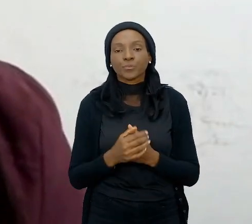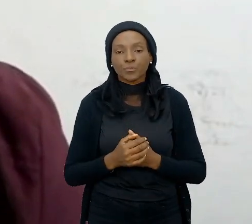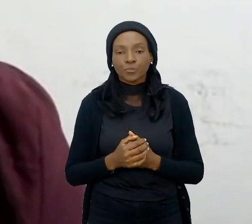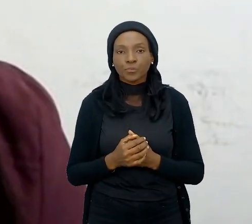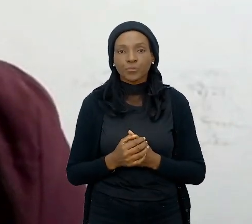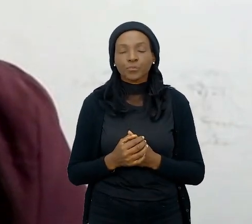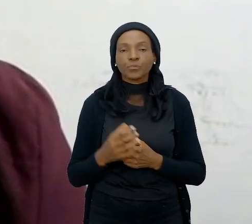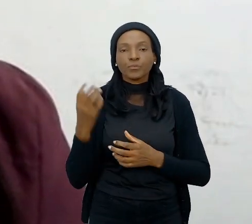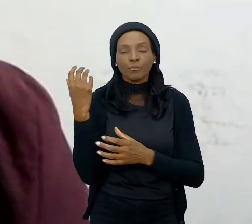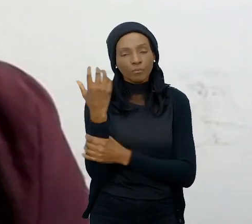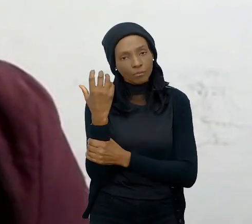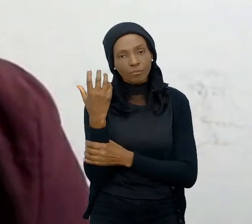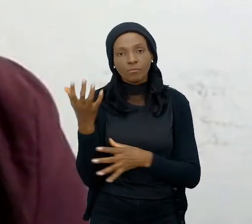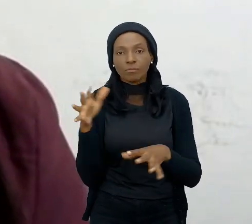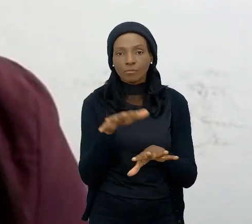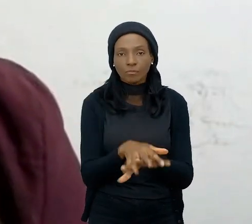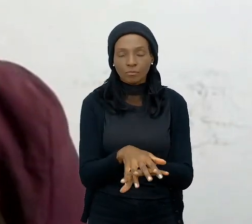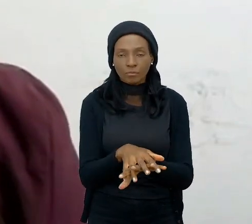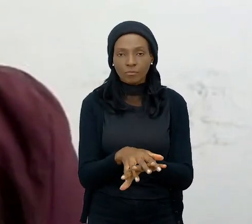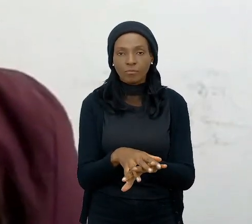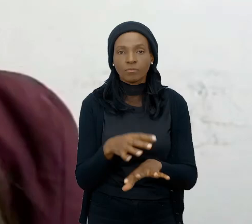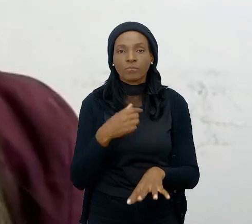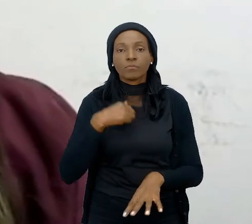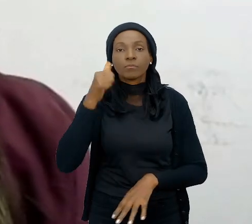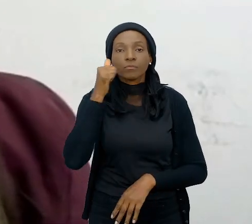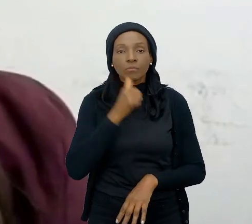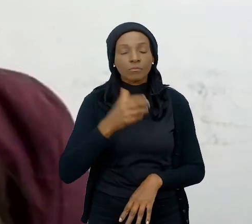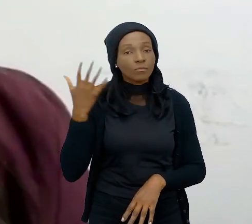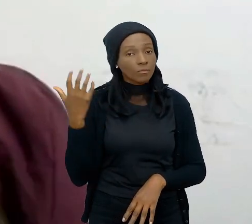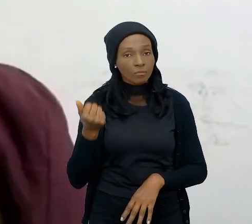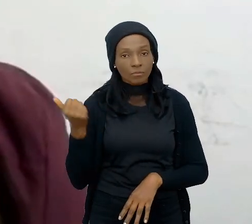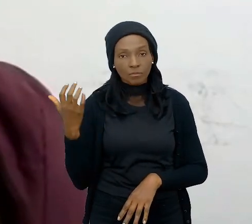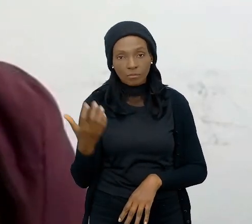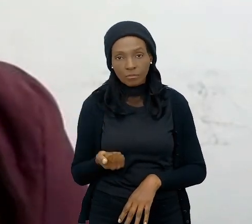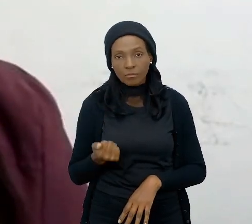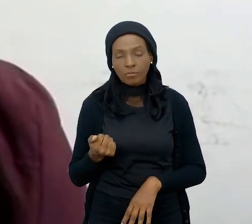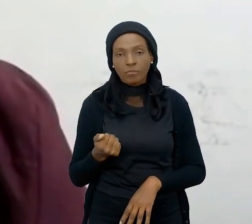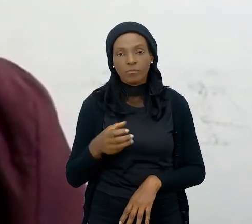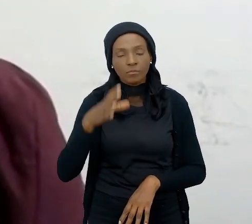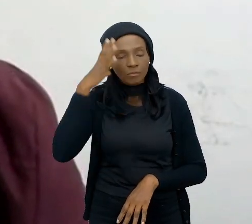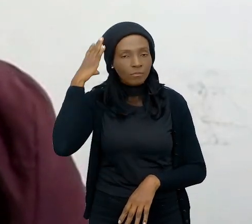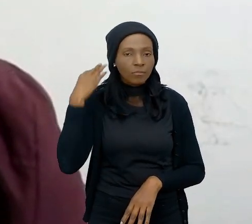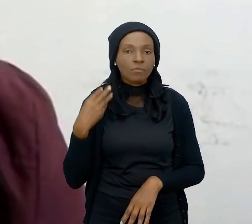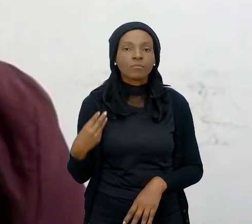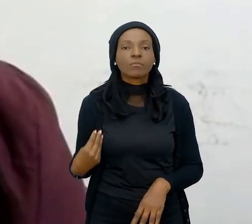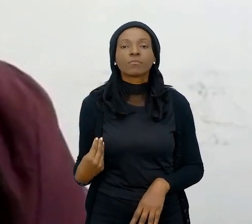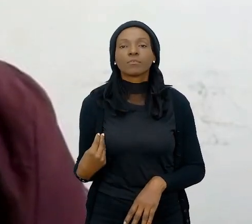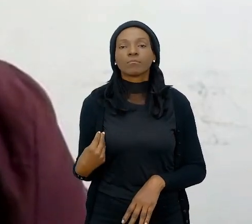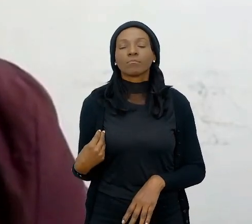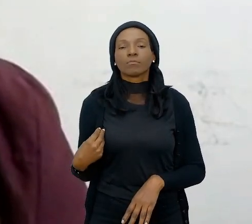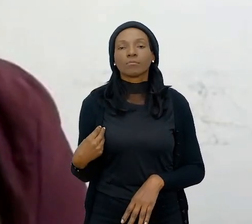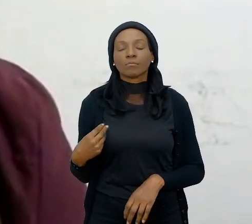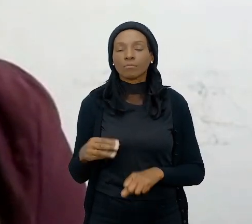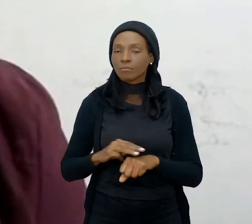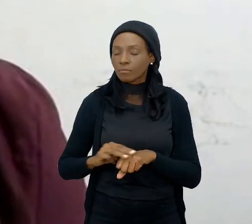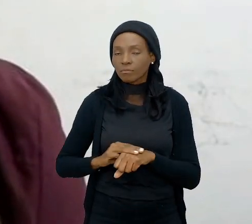garantir a inclusão de todos. Bom, eu sou uma mulher branca, de cabelos